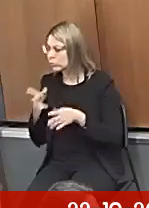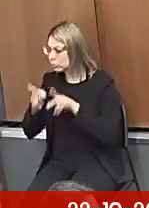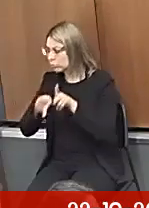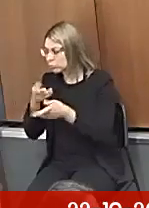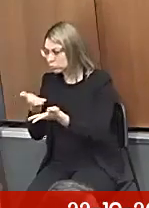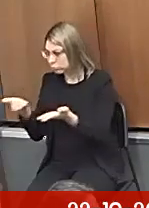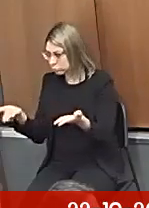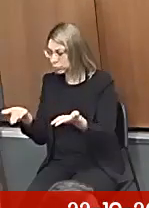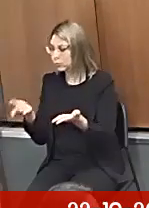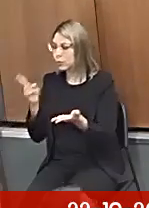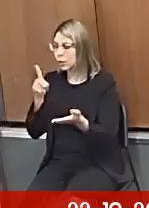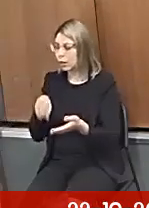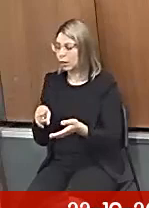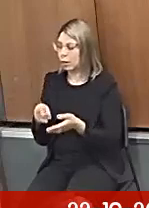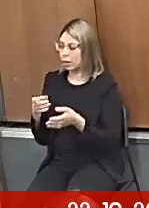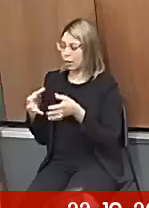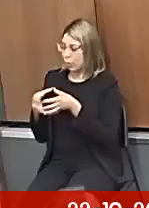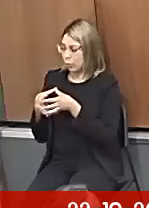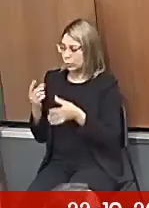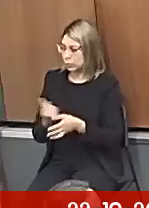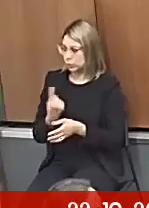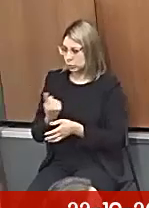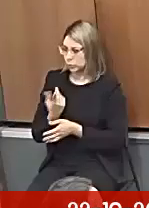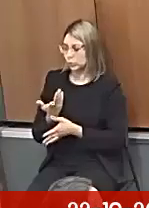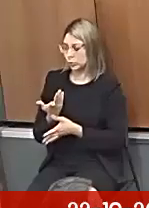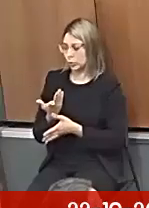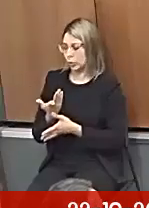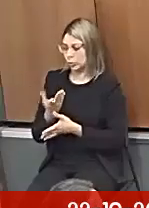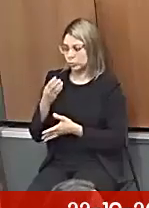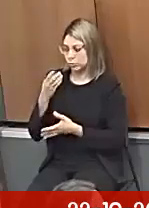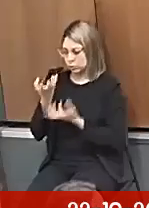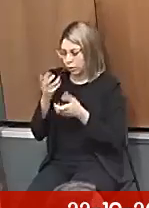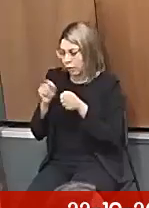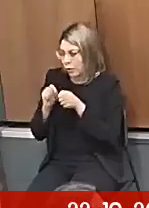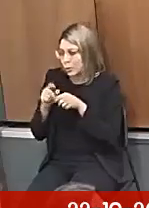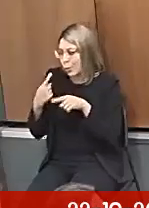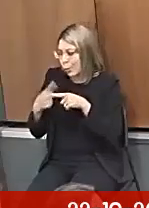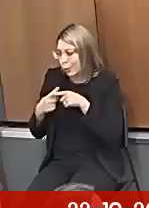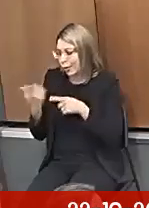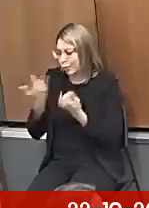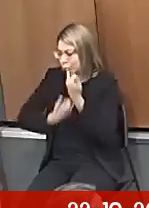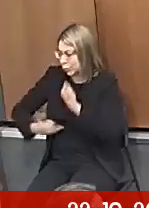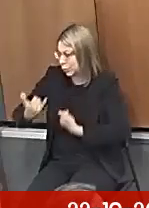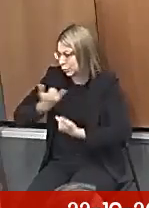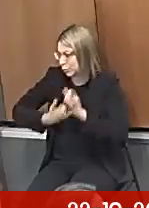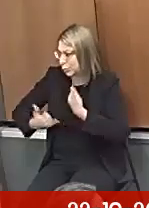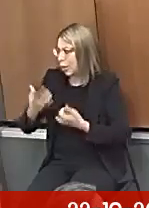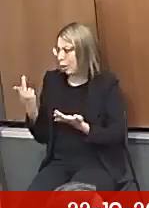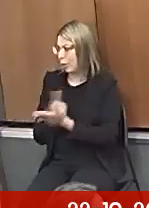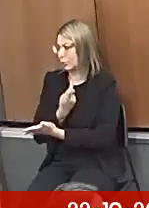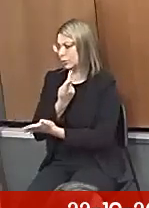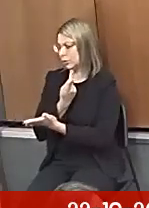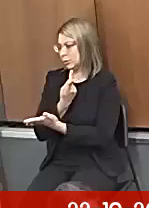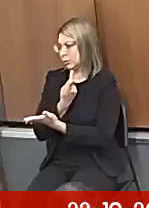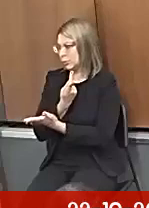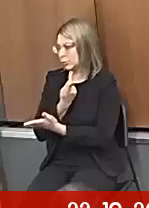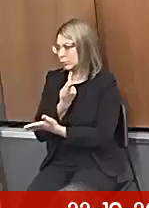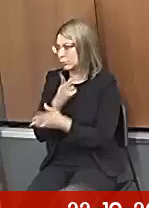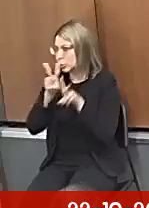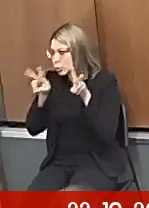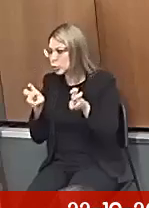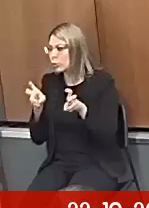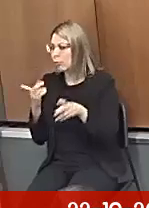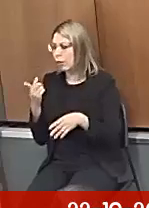foi proposta pela comissão por alguns depoimentos que nós recebemos relacionado à negativa